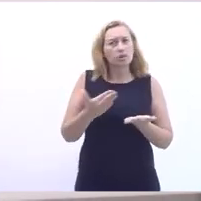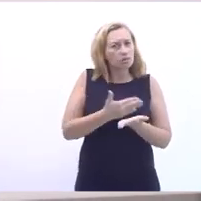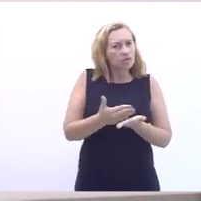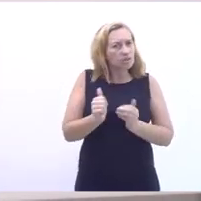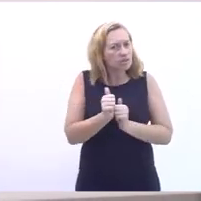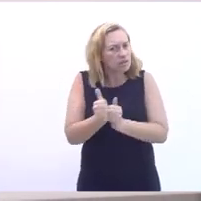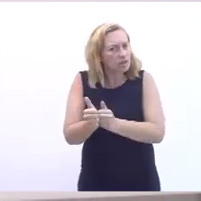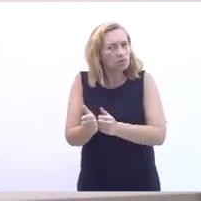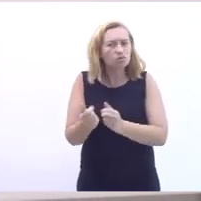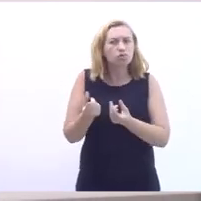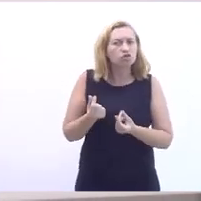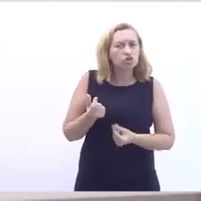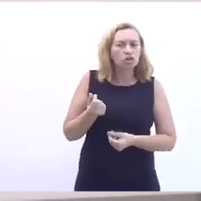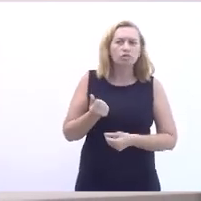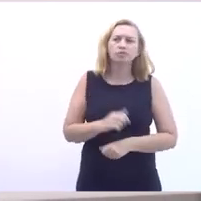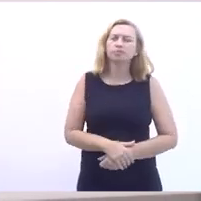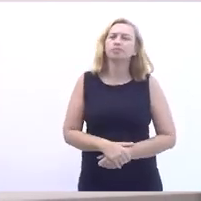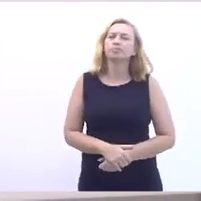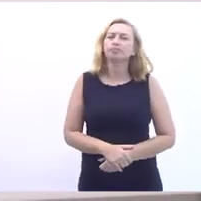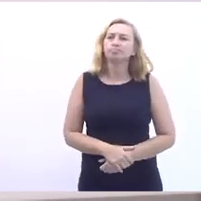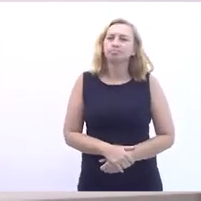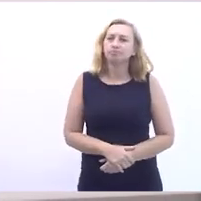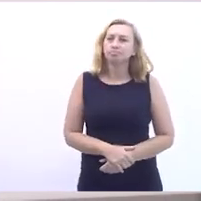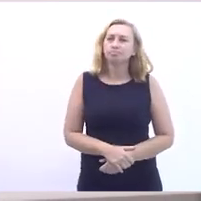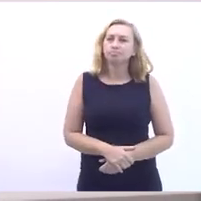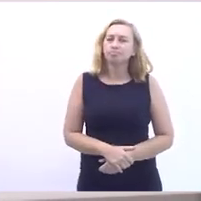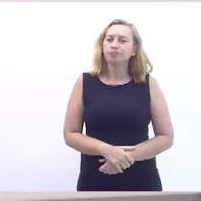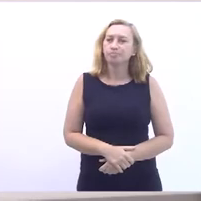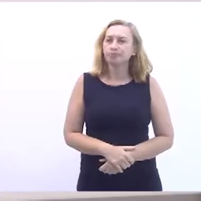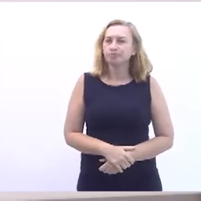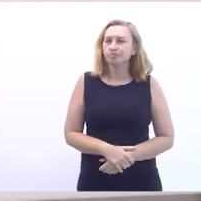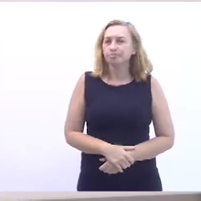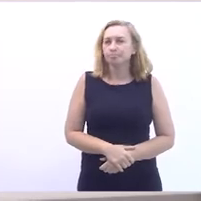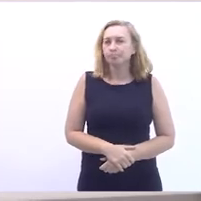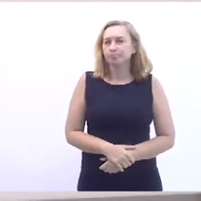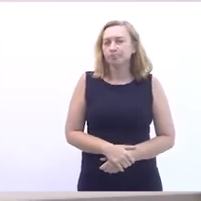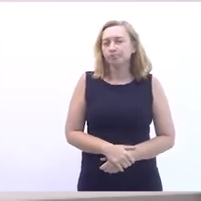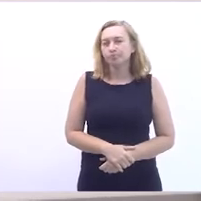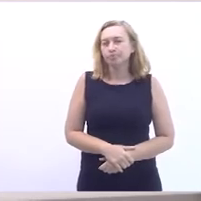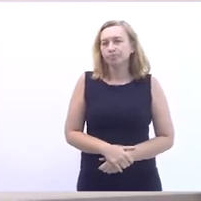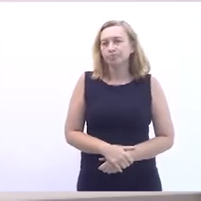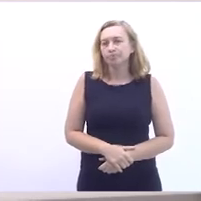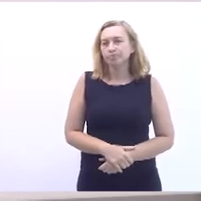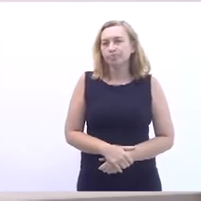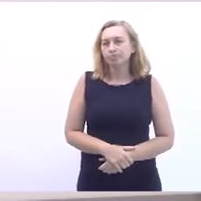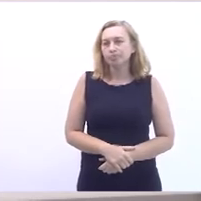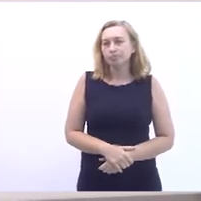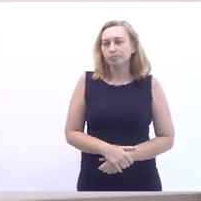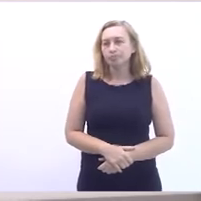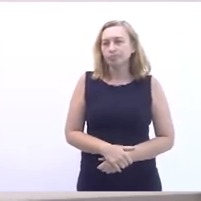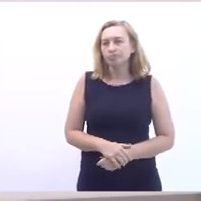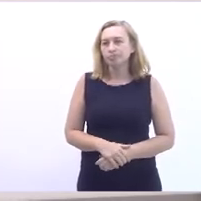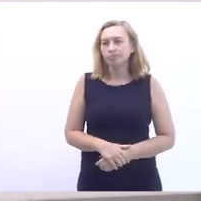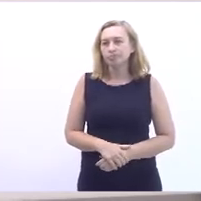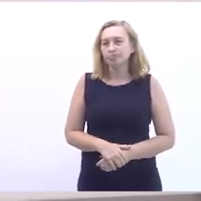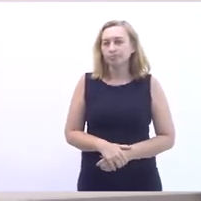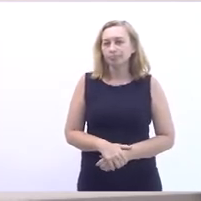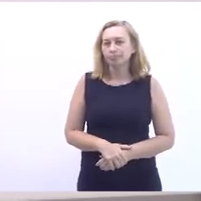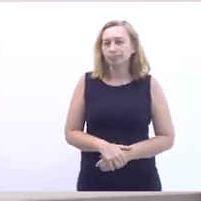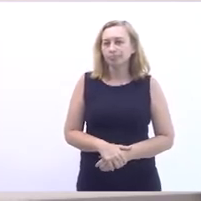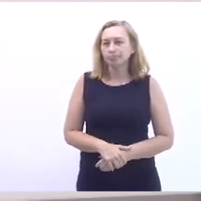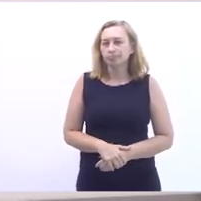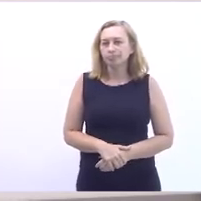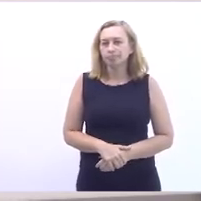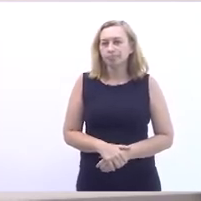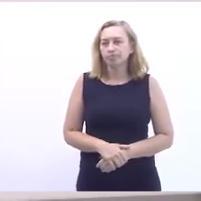a seguir o dinheiro as questões a questão da câmera ela pode ser a câmera não pode ser não pode ser o que vai resolver a